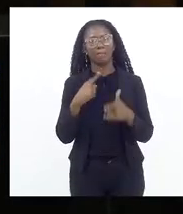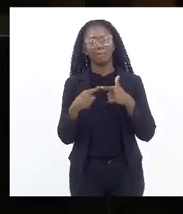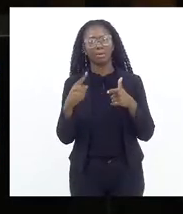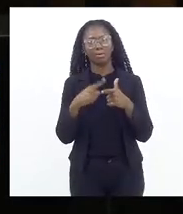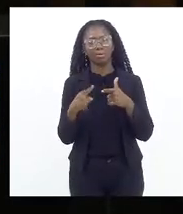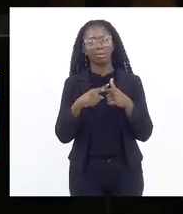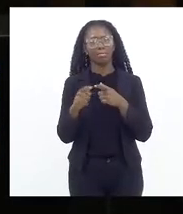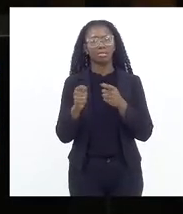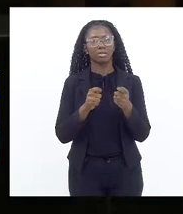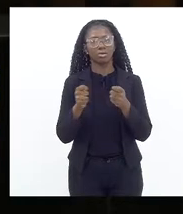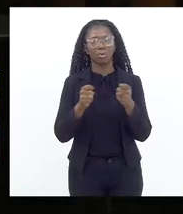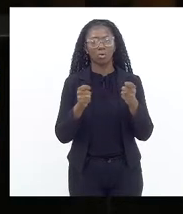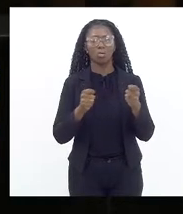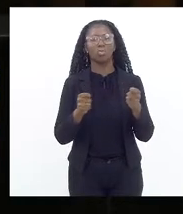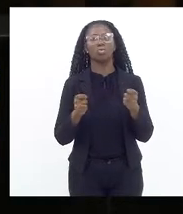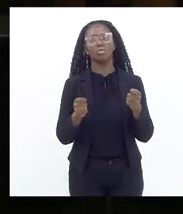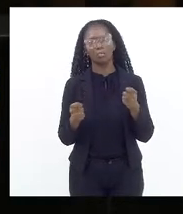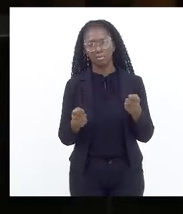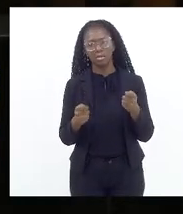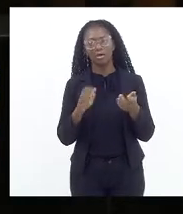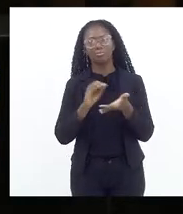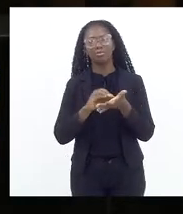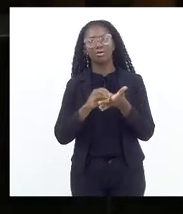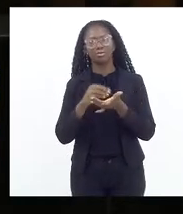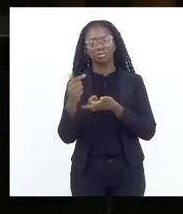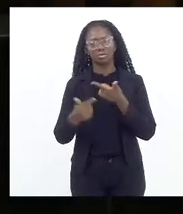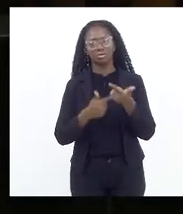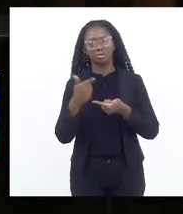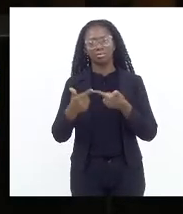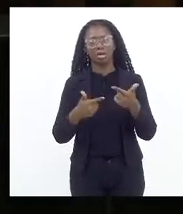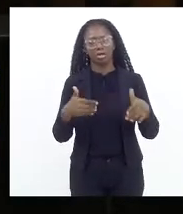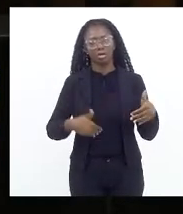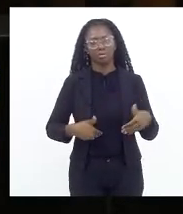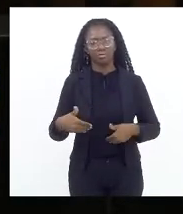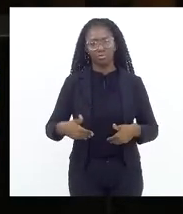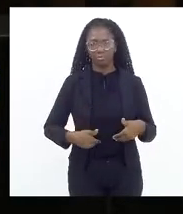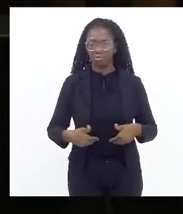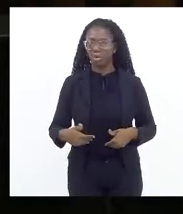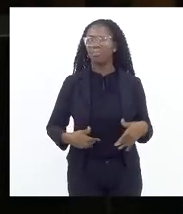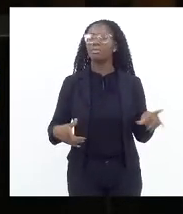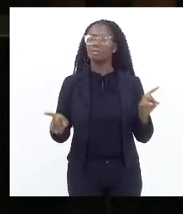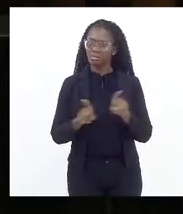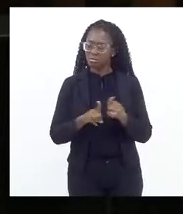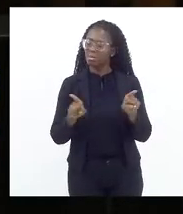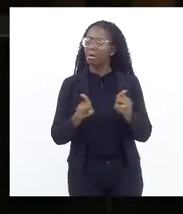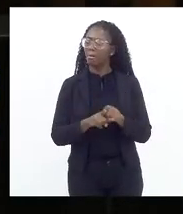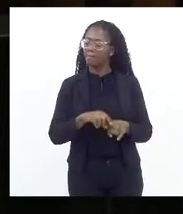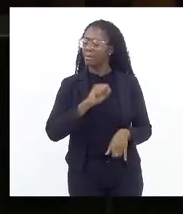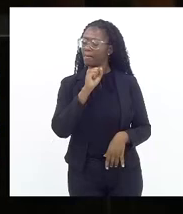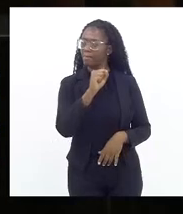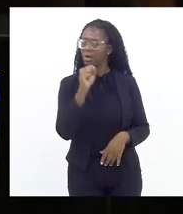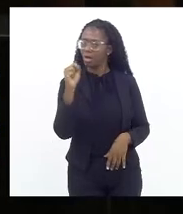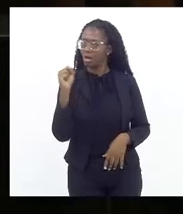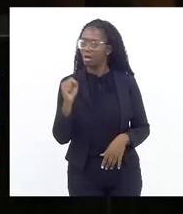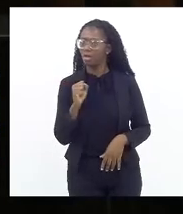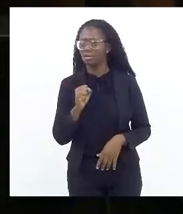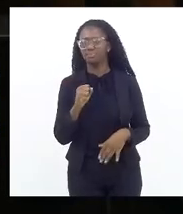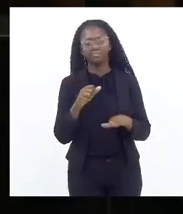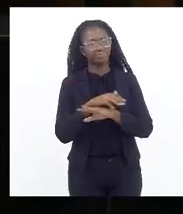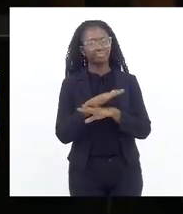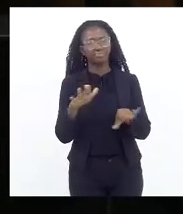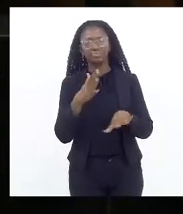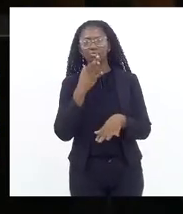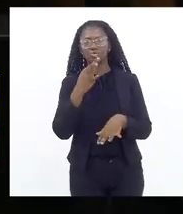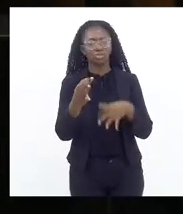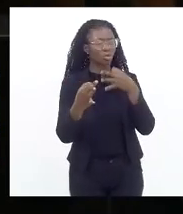problema na economia, o desemprego. A fome, Tia Ju, também mata. Quando acabaram os